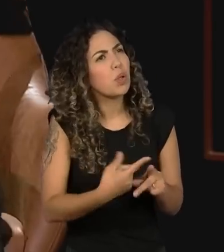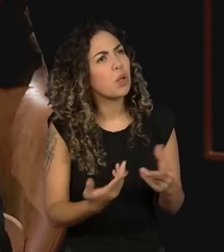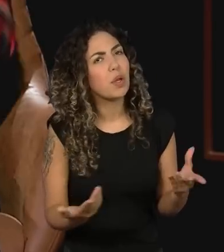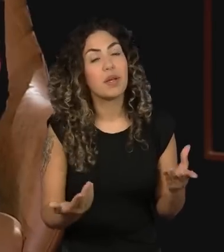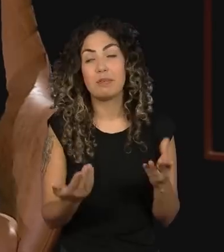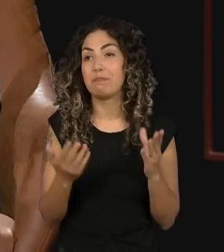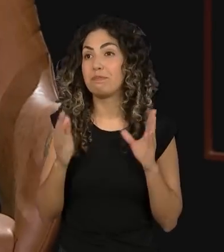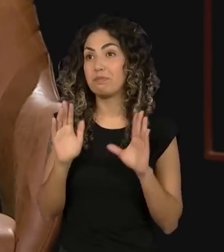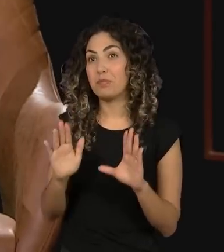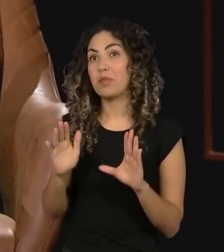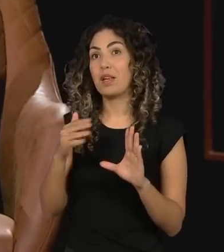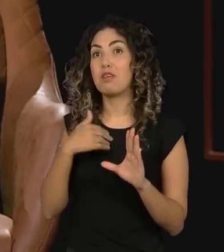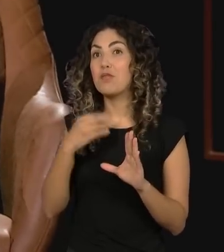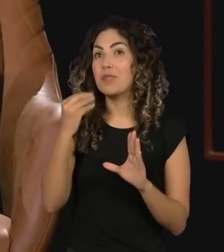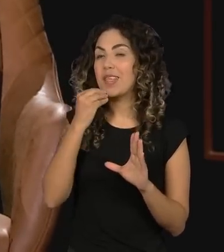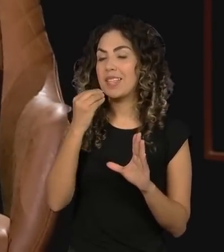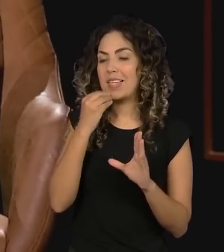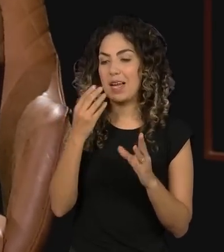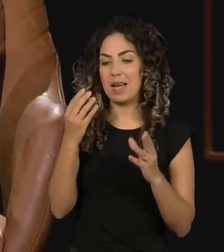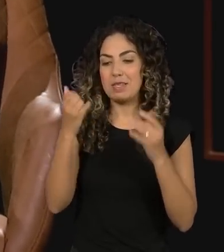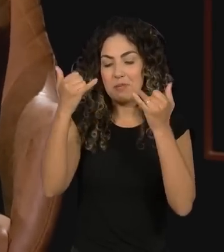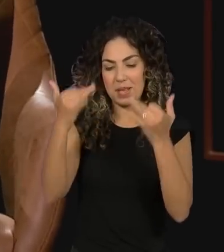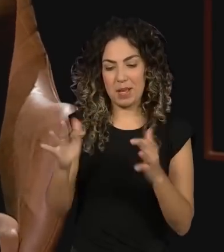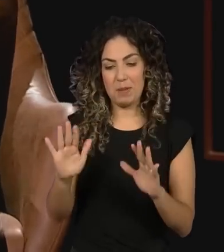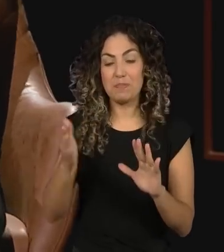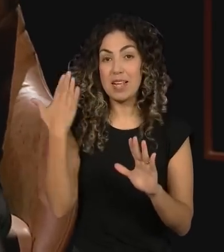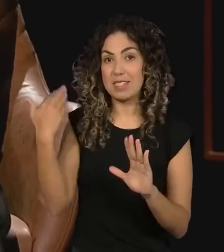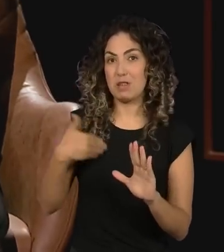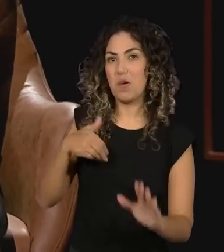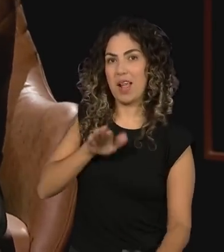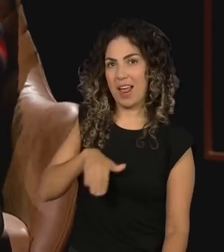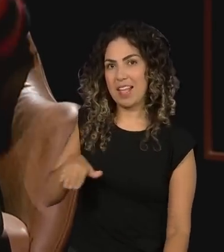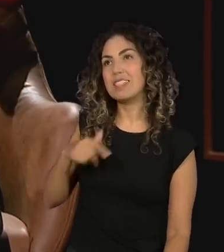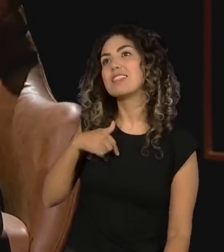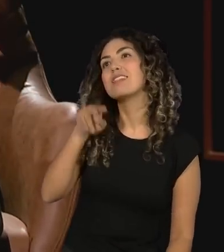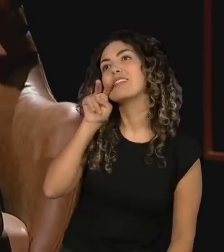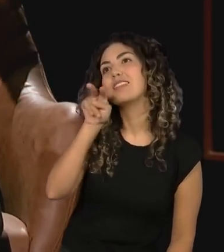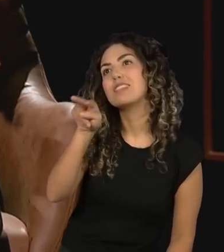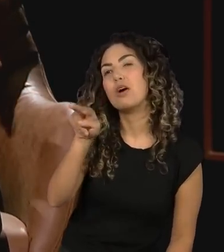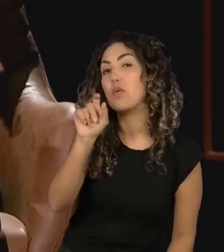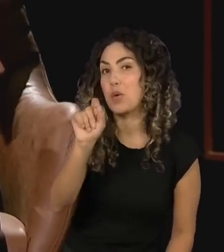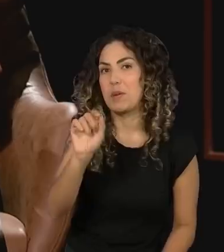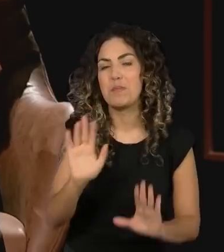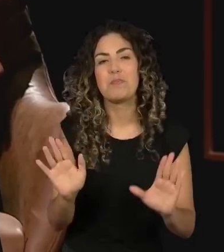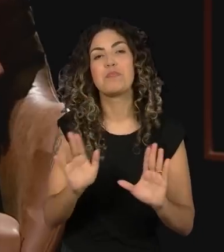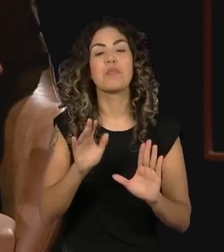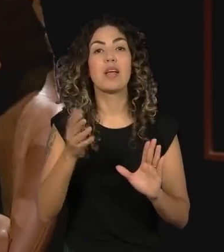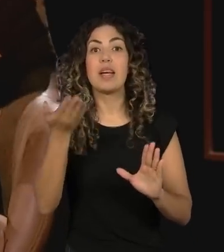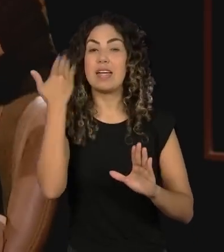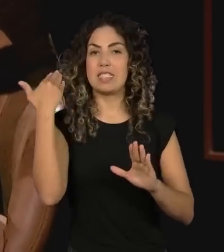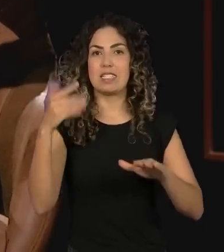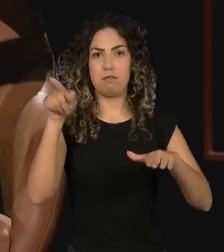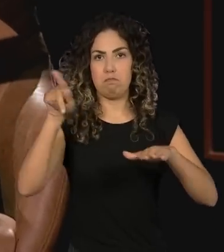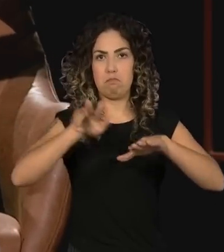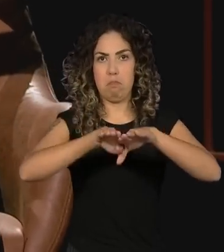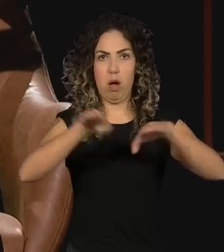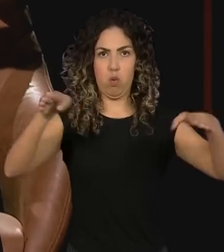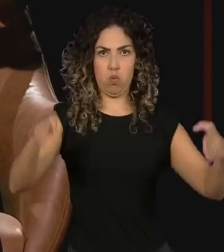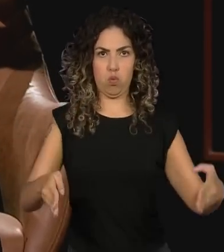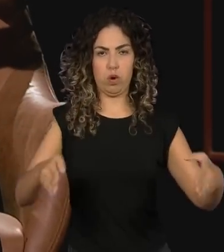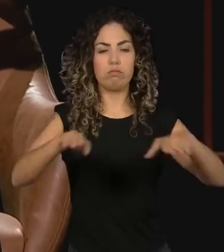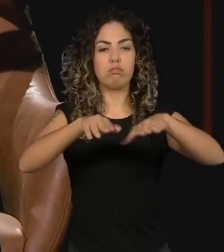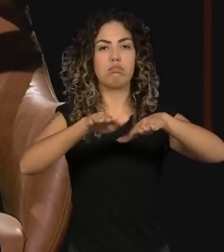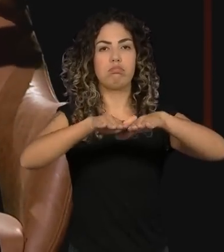assim para vocês o que essa criança viu. Era uma poltrona no centro do palco,